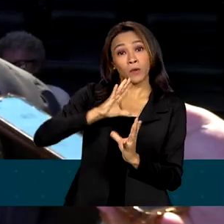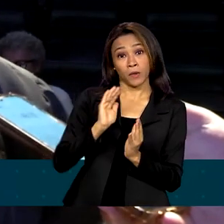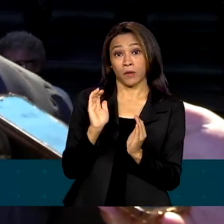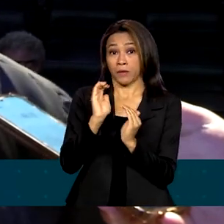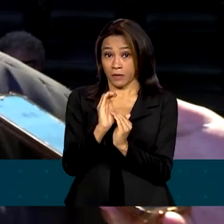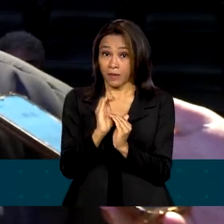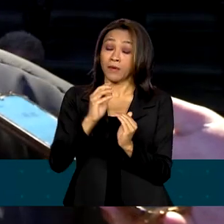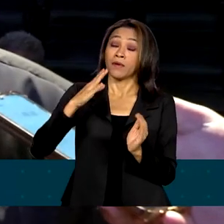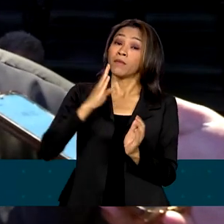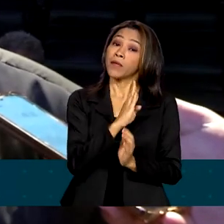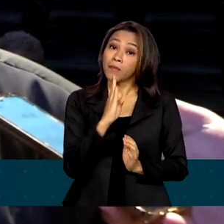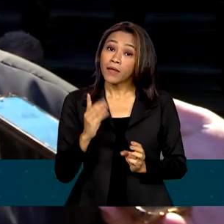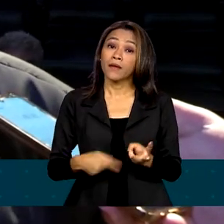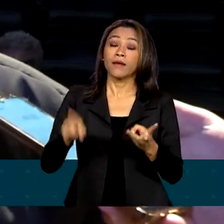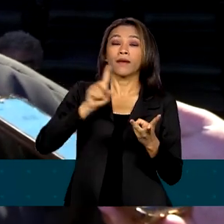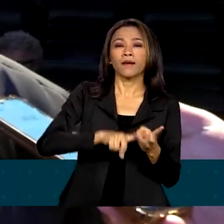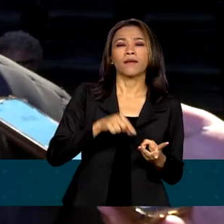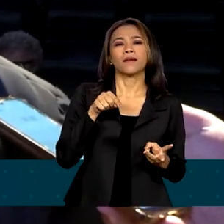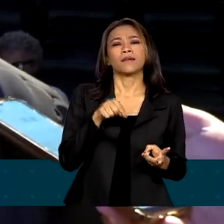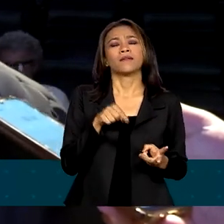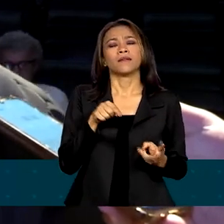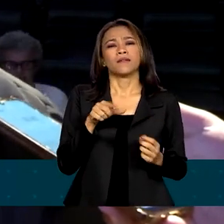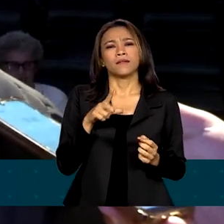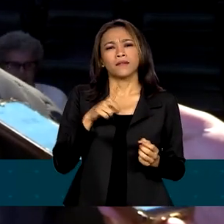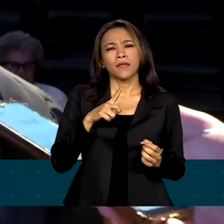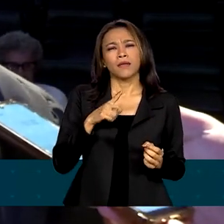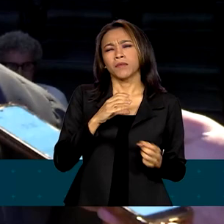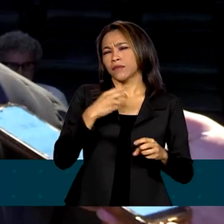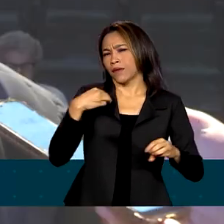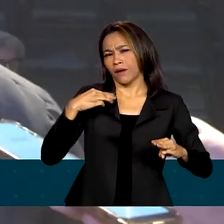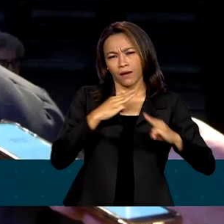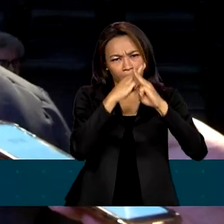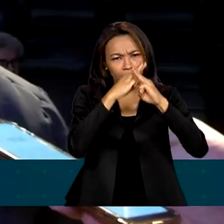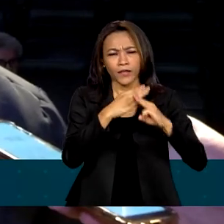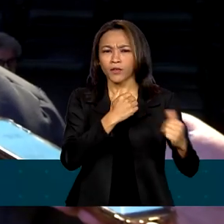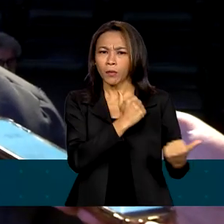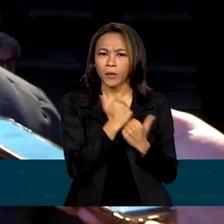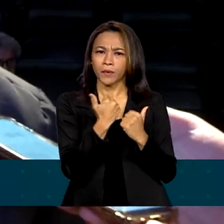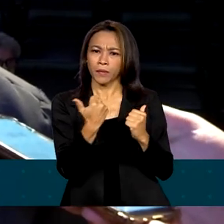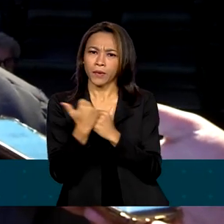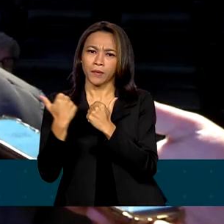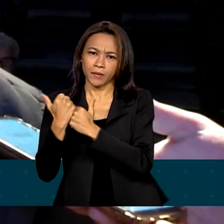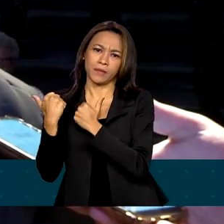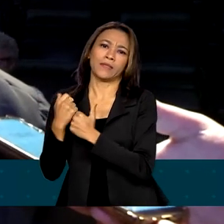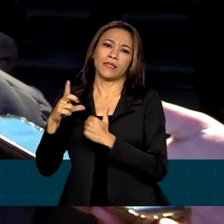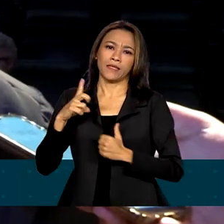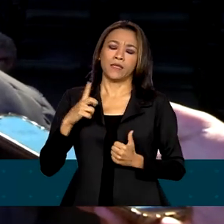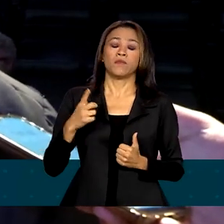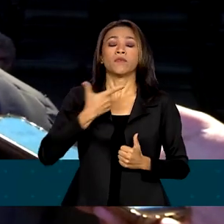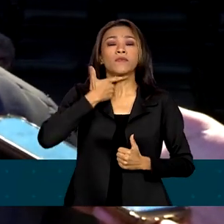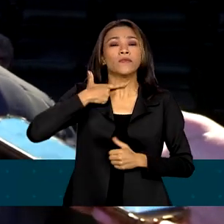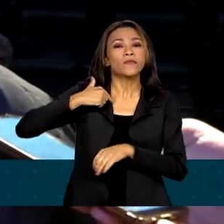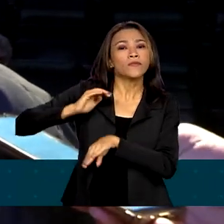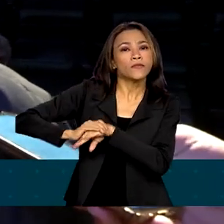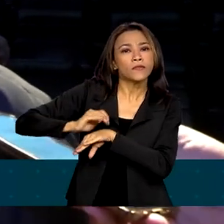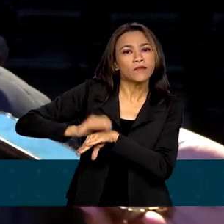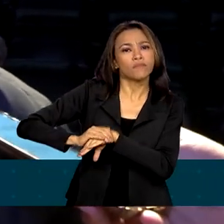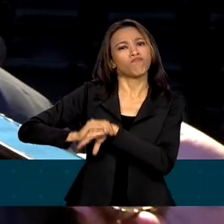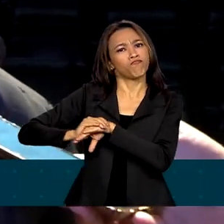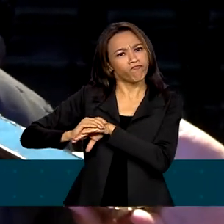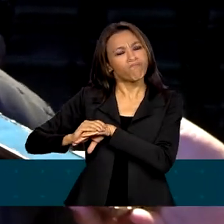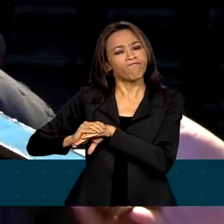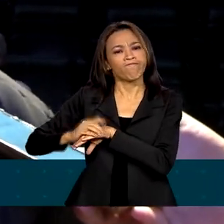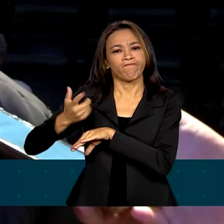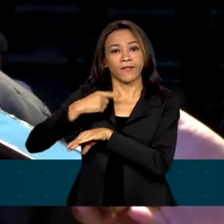leia-se também a Fundação Banco do Brasil, Caixa Econômica. Há uma vontade, uma determinação de